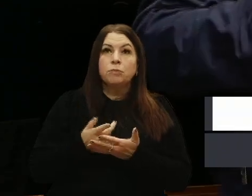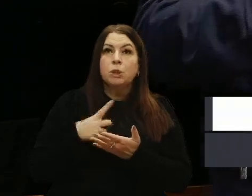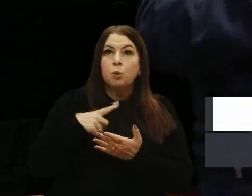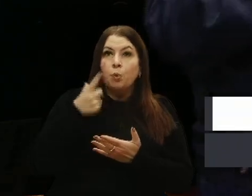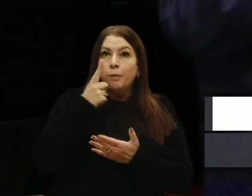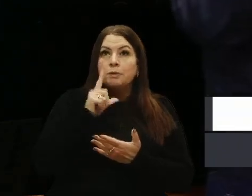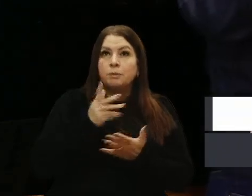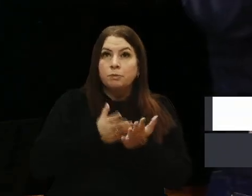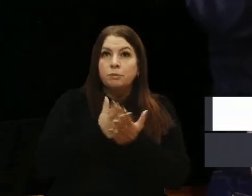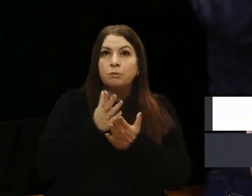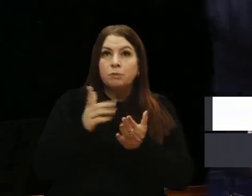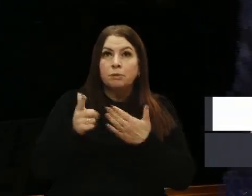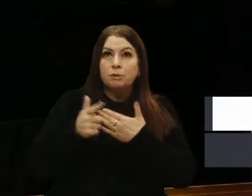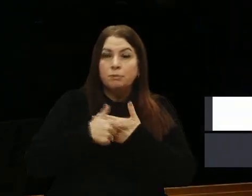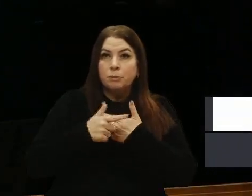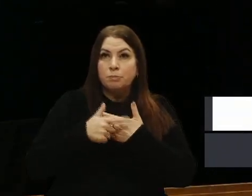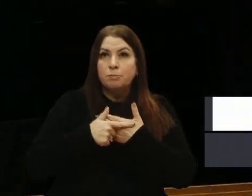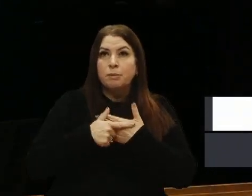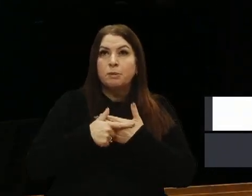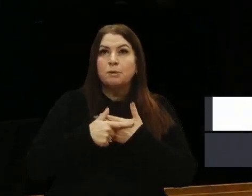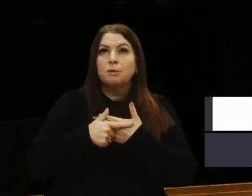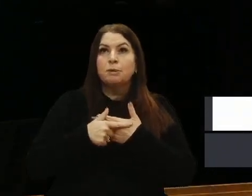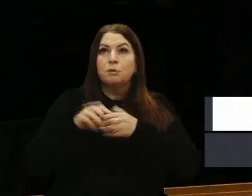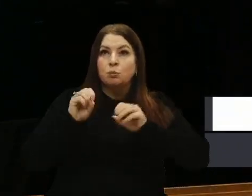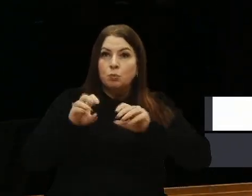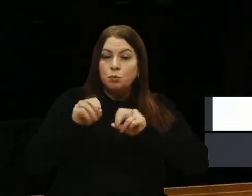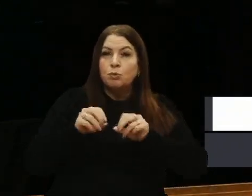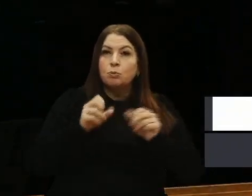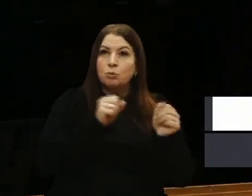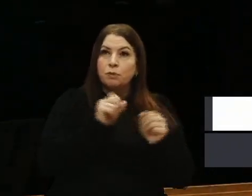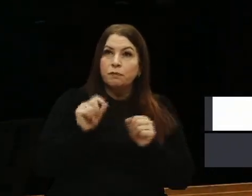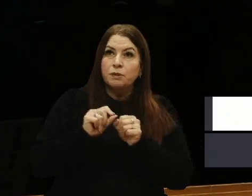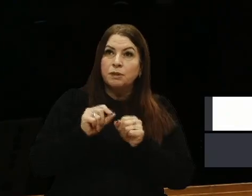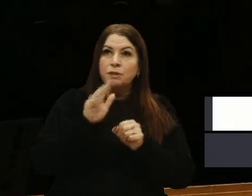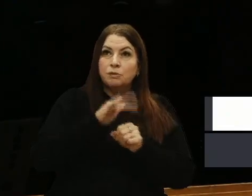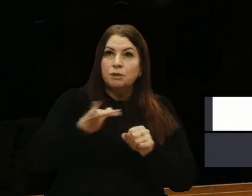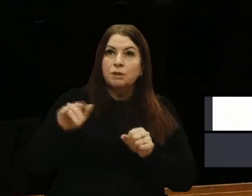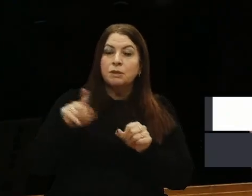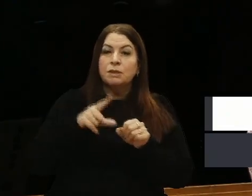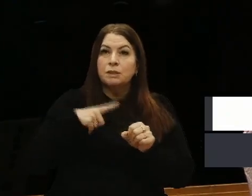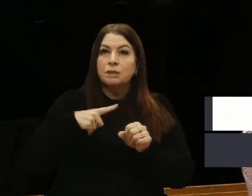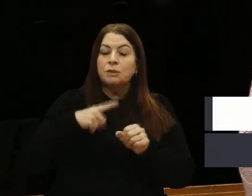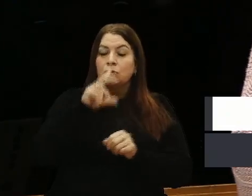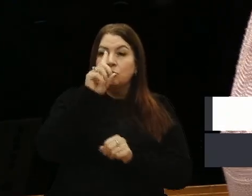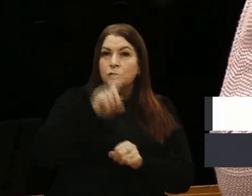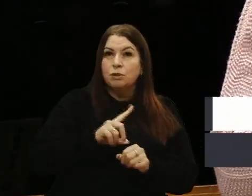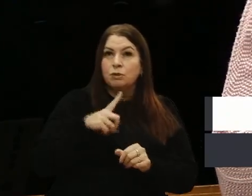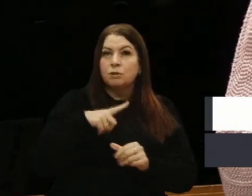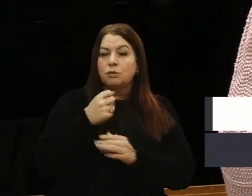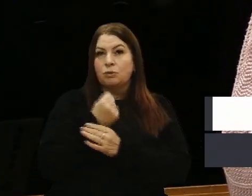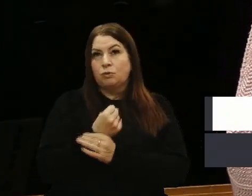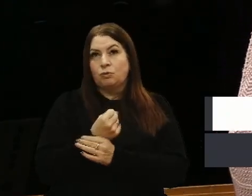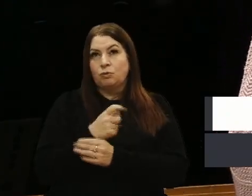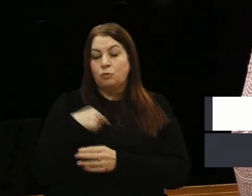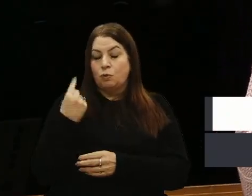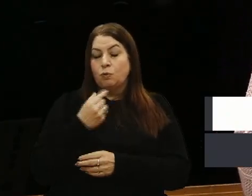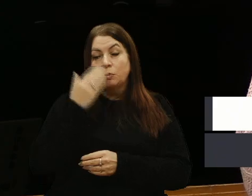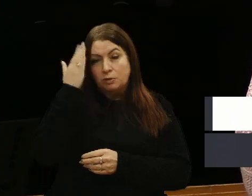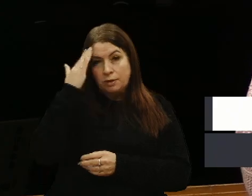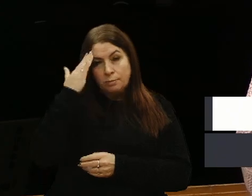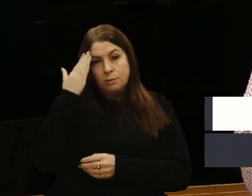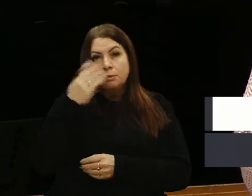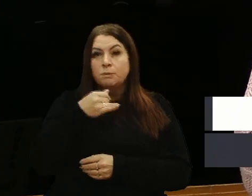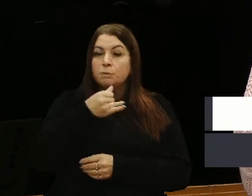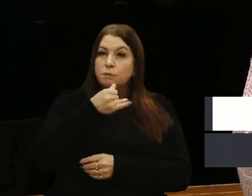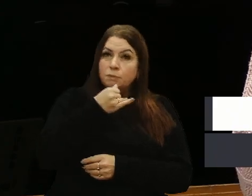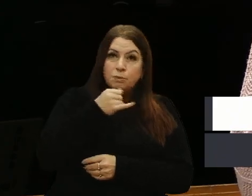conseguem cumprir o seu papel de educar, né, e de poder fazer com que a criança tenha os seus direitos garantidos. Mas nós sabemos que,